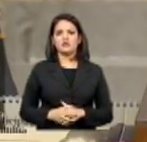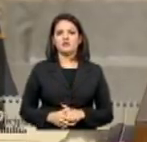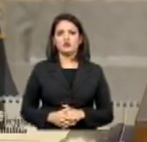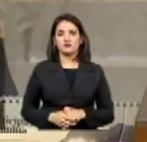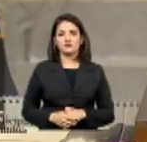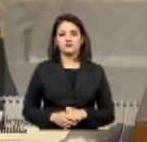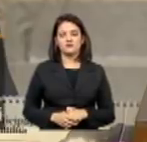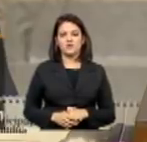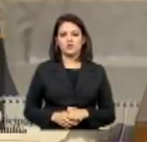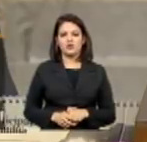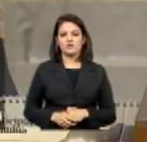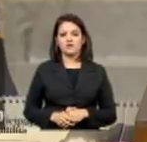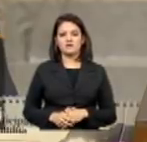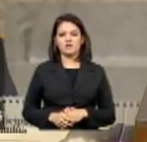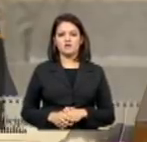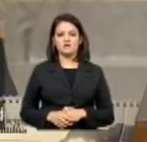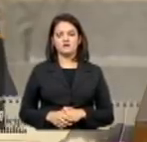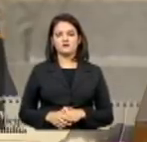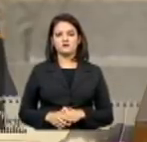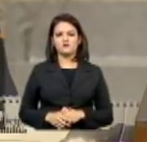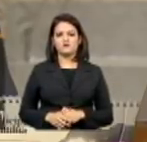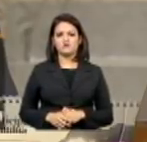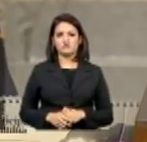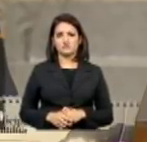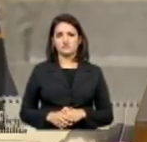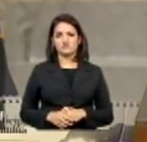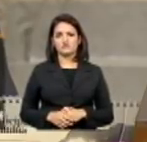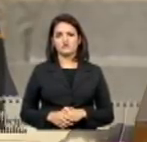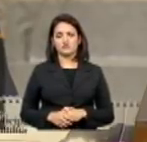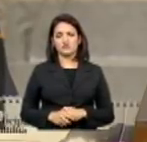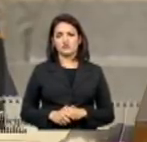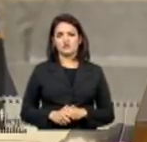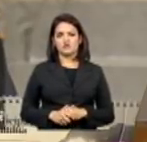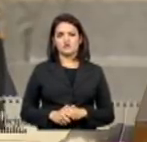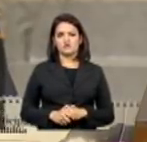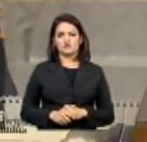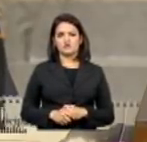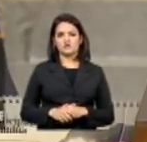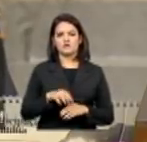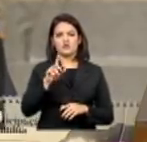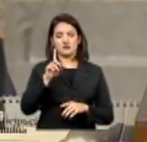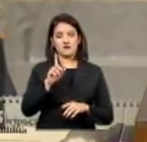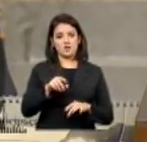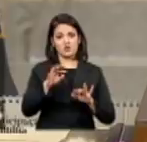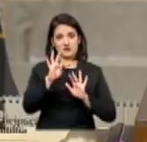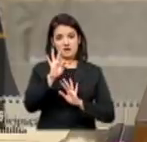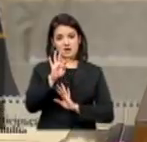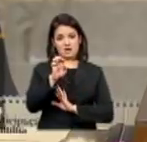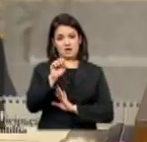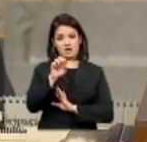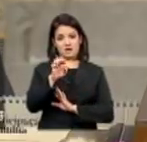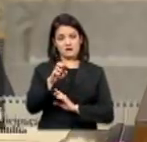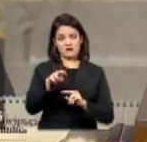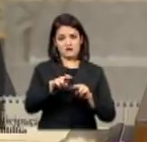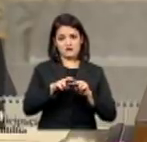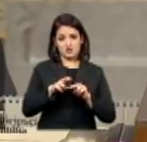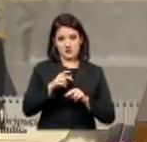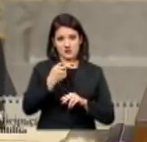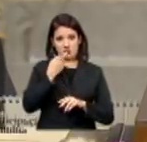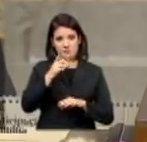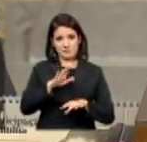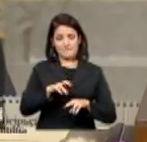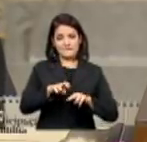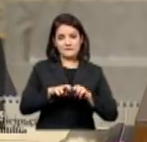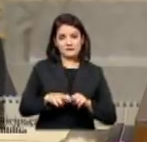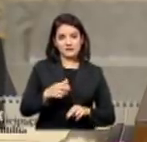falou-se leading case que é exatamente a hipótese significa que até firmada pela segunda turma no último dia 27 de agosto